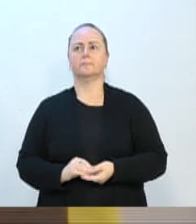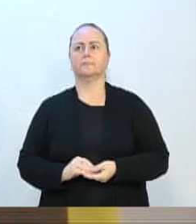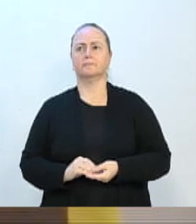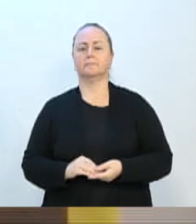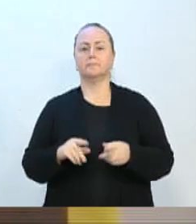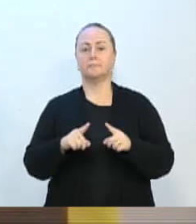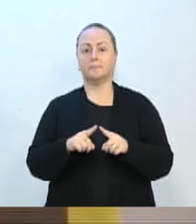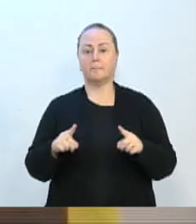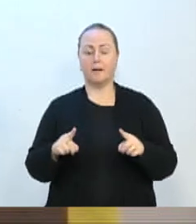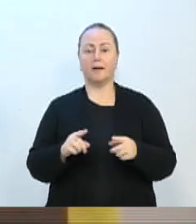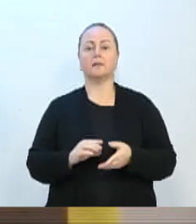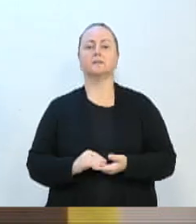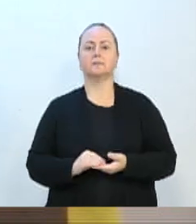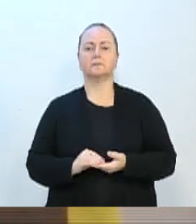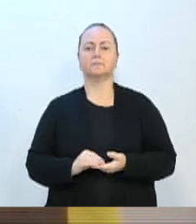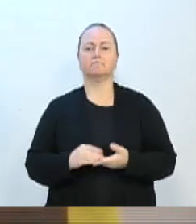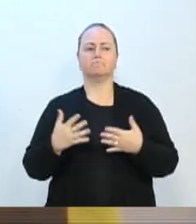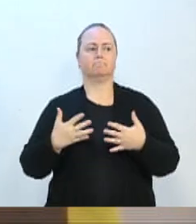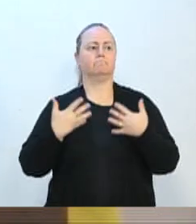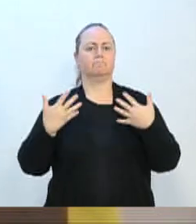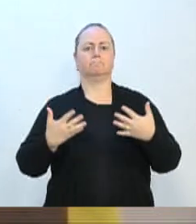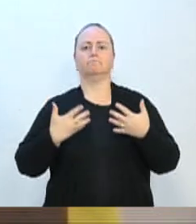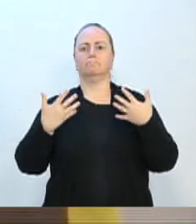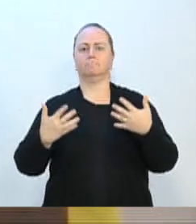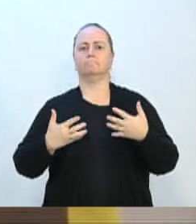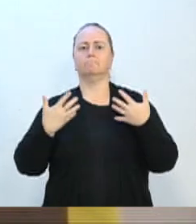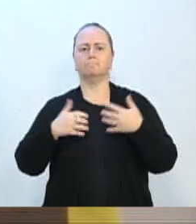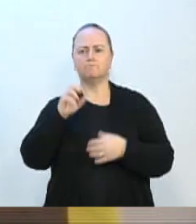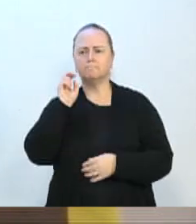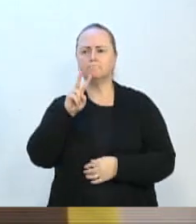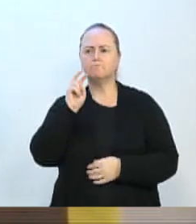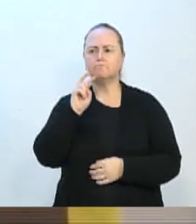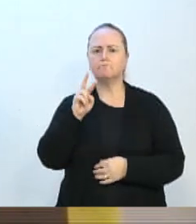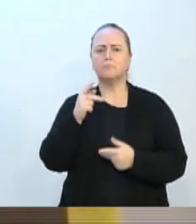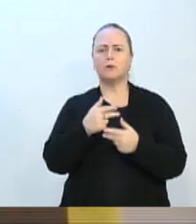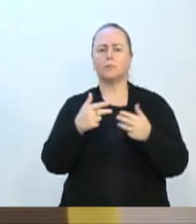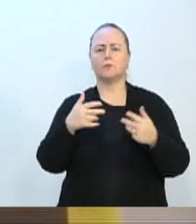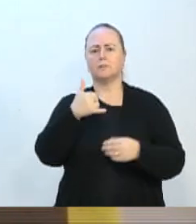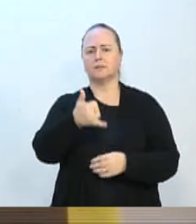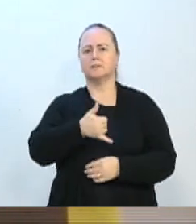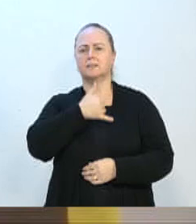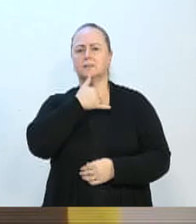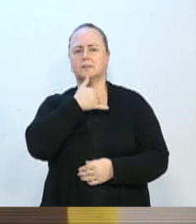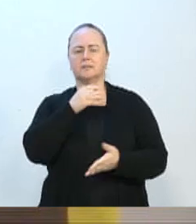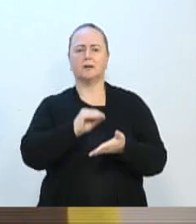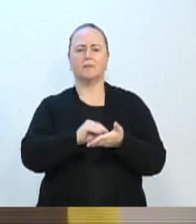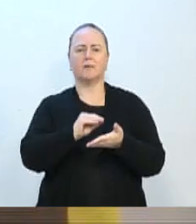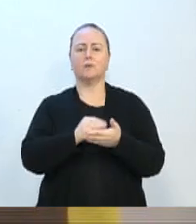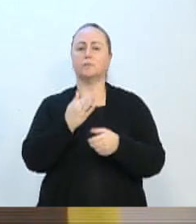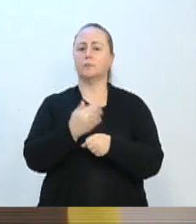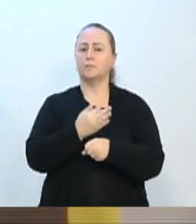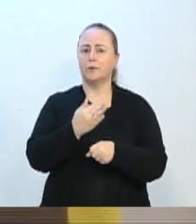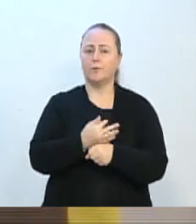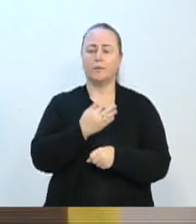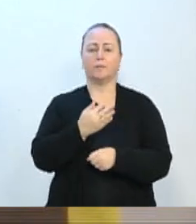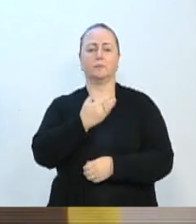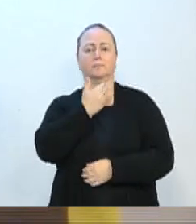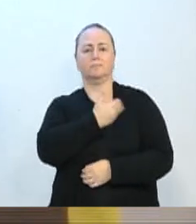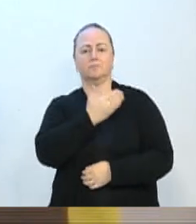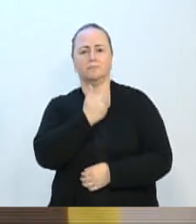de outros tempos os anos estiveram muito exaltados vimos muitas coisas tristes nos últimos anos intolerância à Flor da Pele preconceito